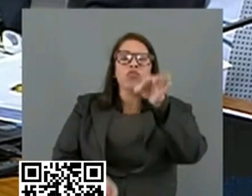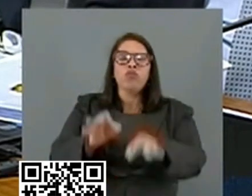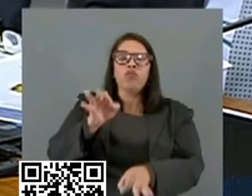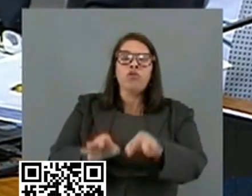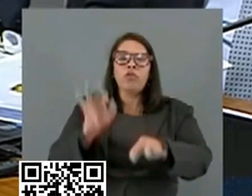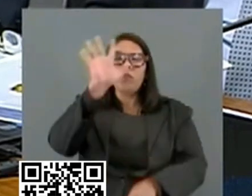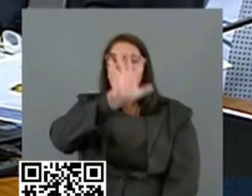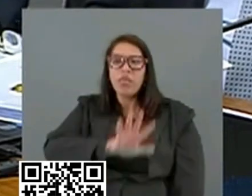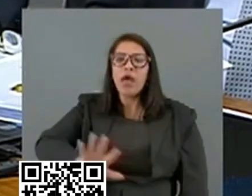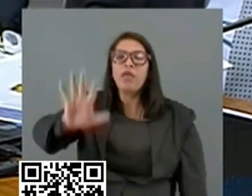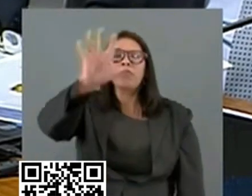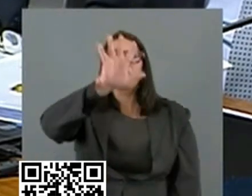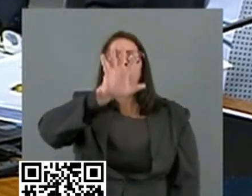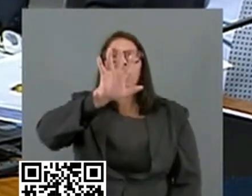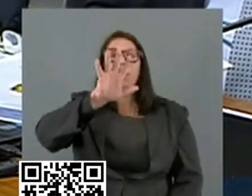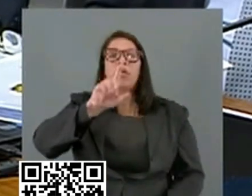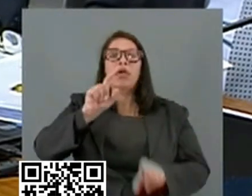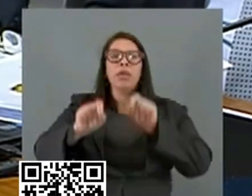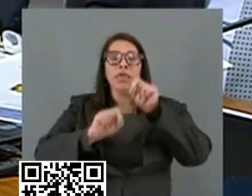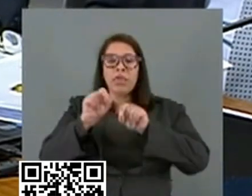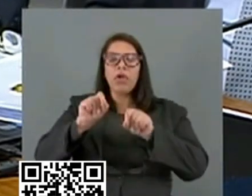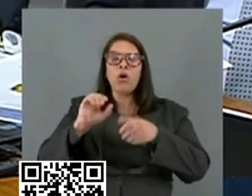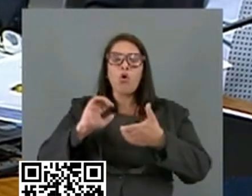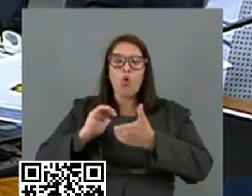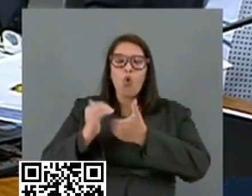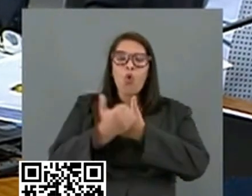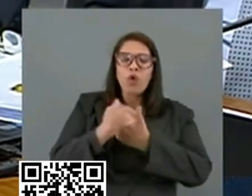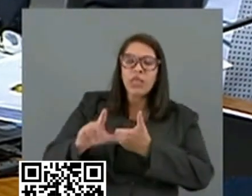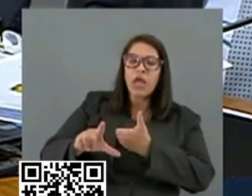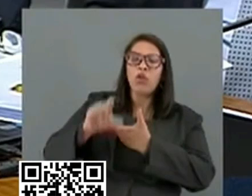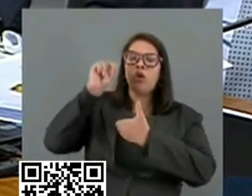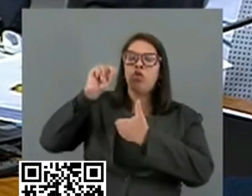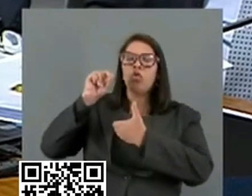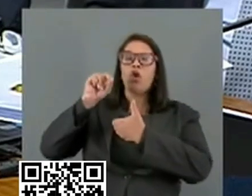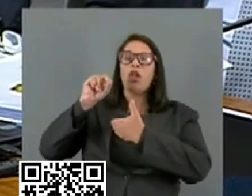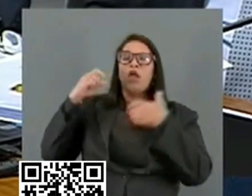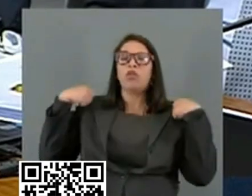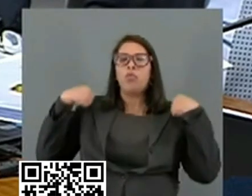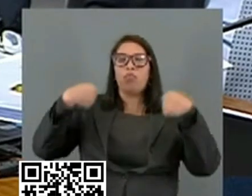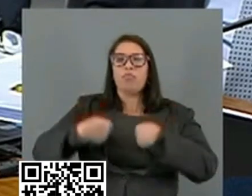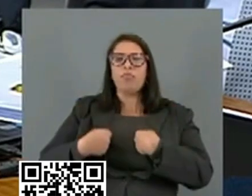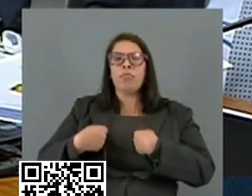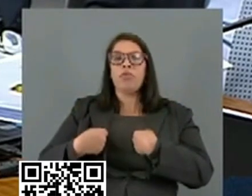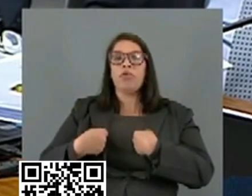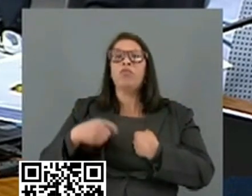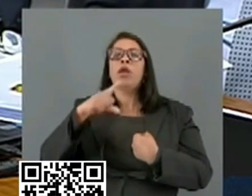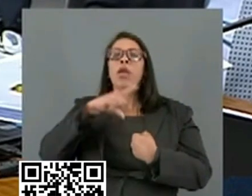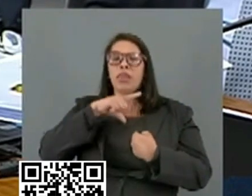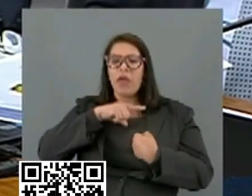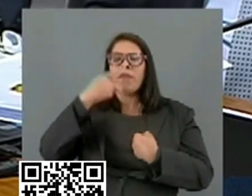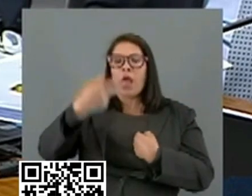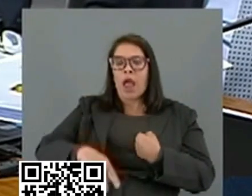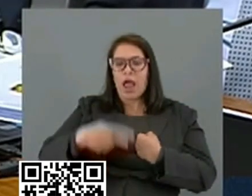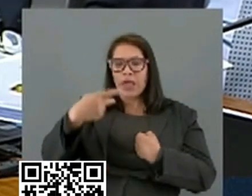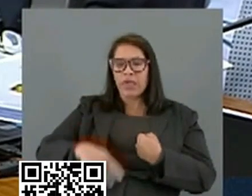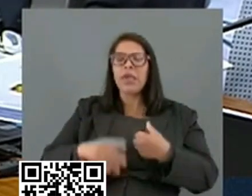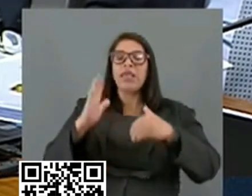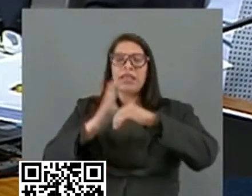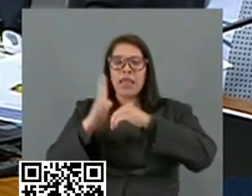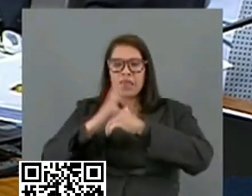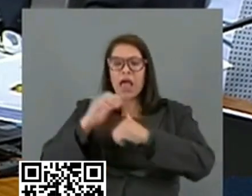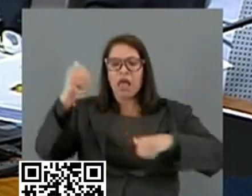juridicamente, reconhecido, que ele fizesse a escolha e, posteriormente, houvesse aqui a